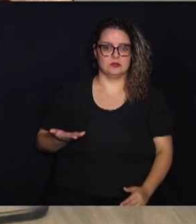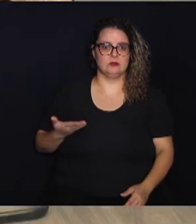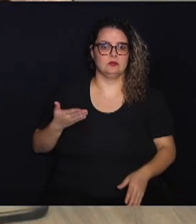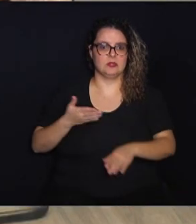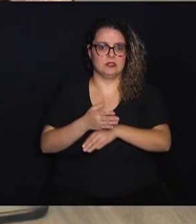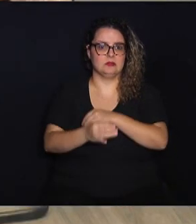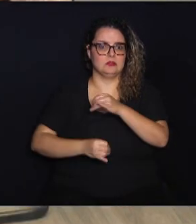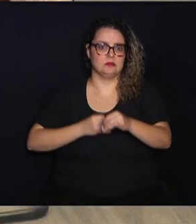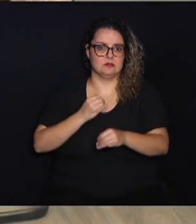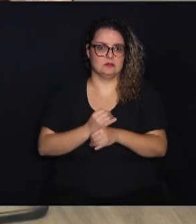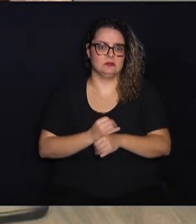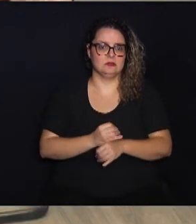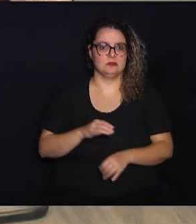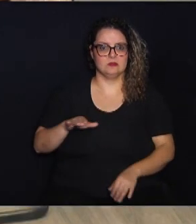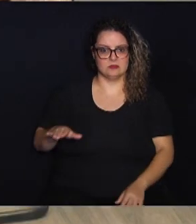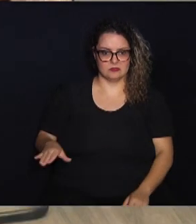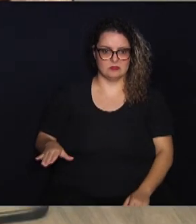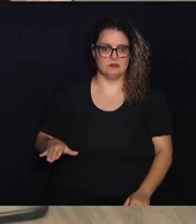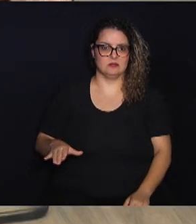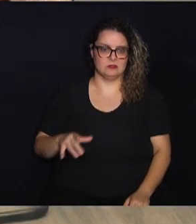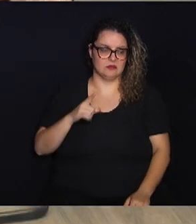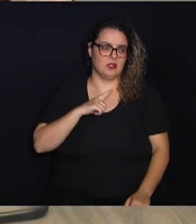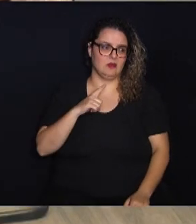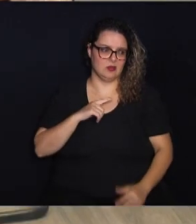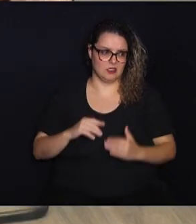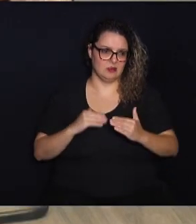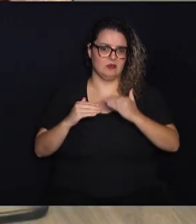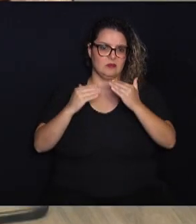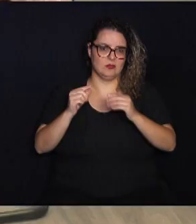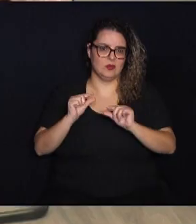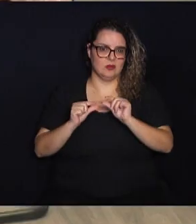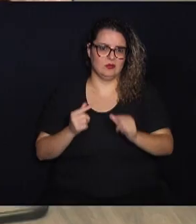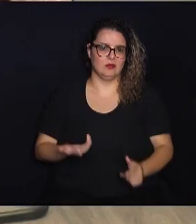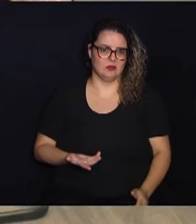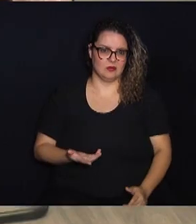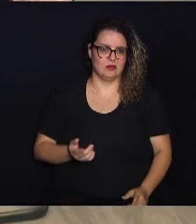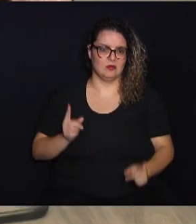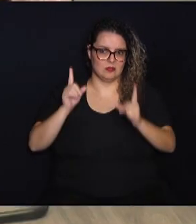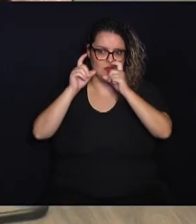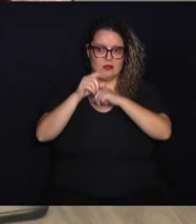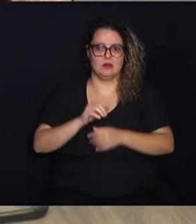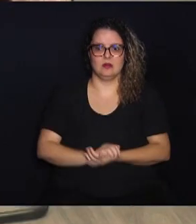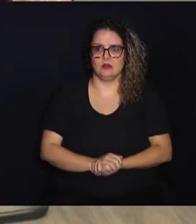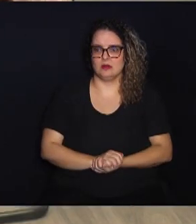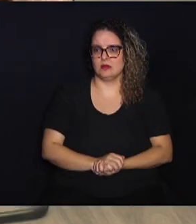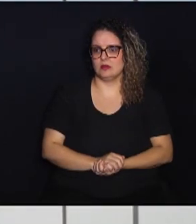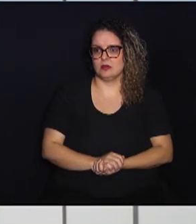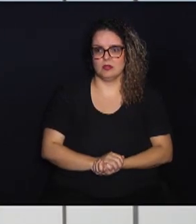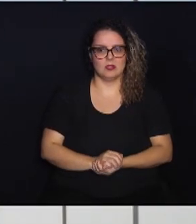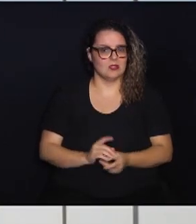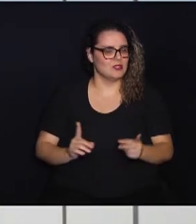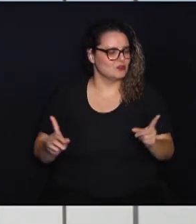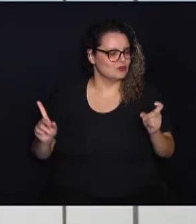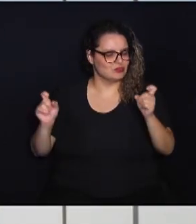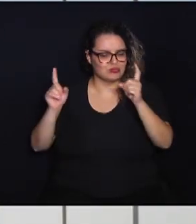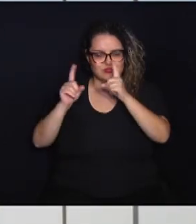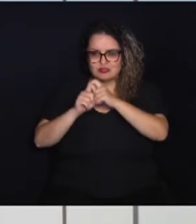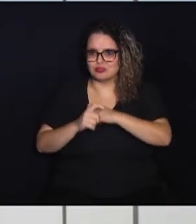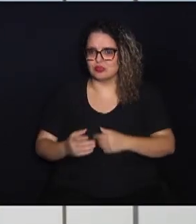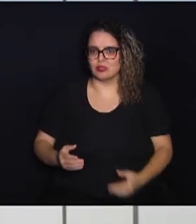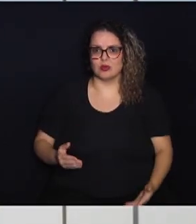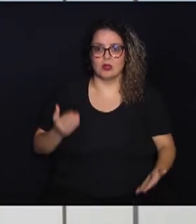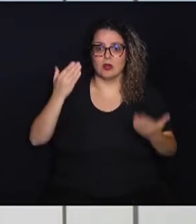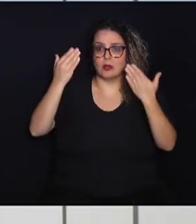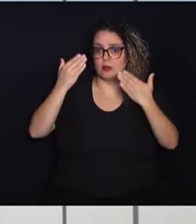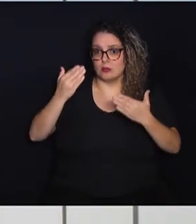internet tão pequenininho, vai ter um desenvolvimento um pouquinho complicado? Extremamente complicado. O aparelho psíquico